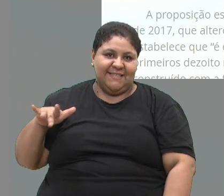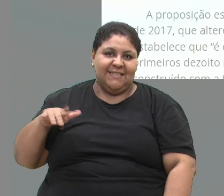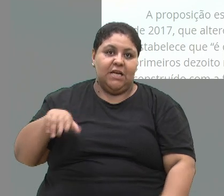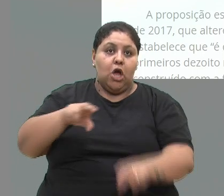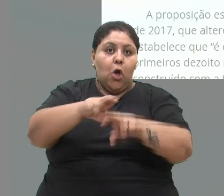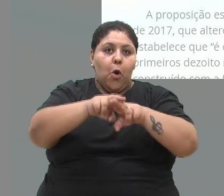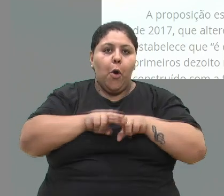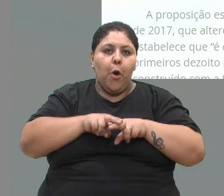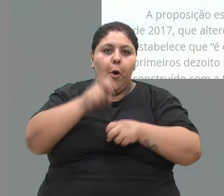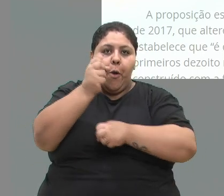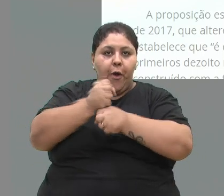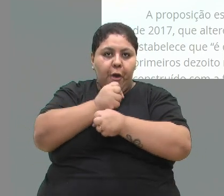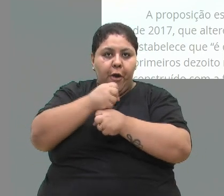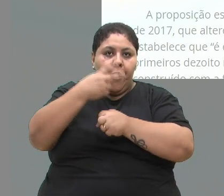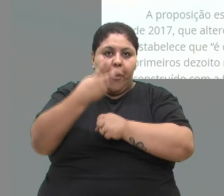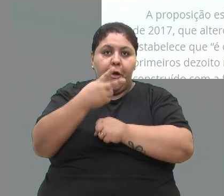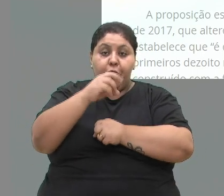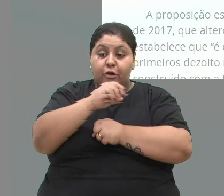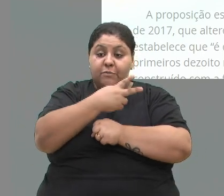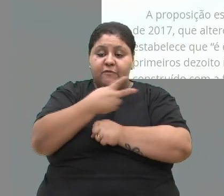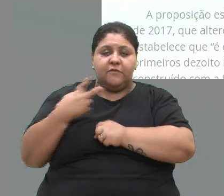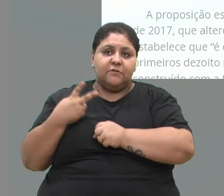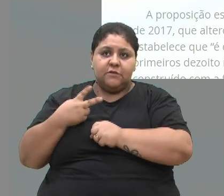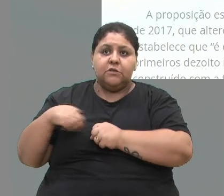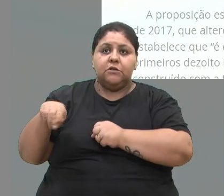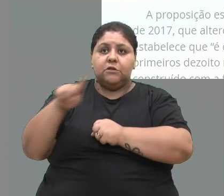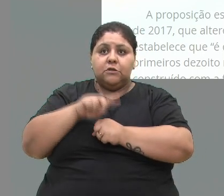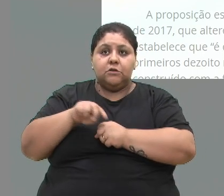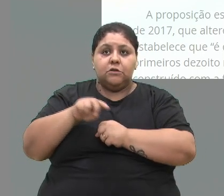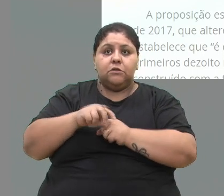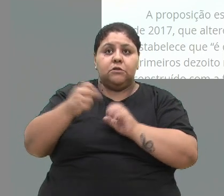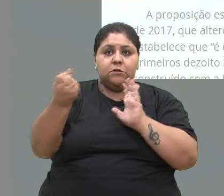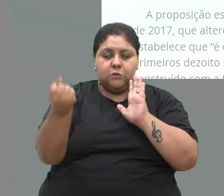lá no ano de 2022, nós